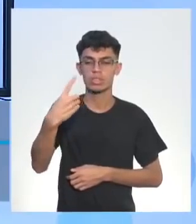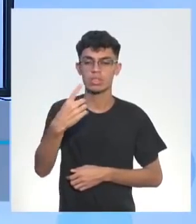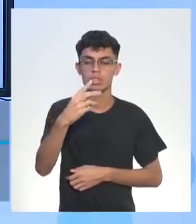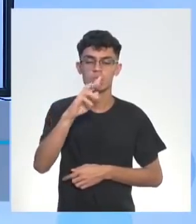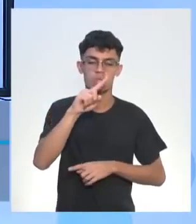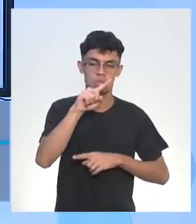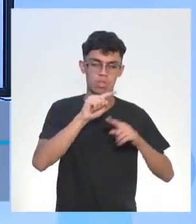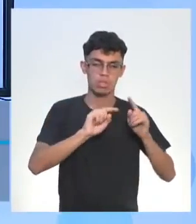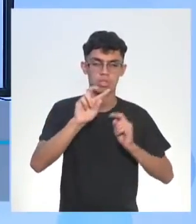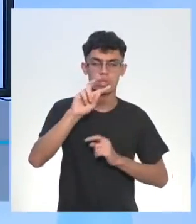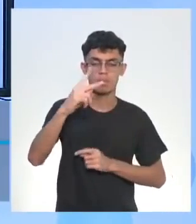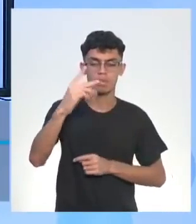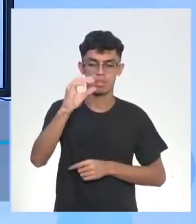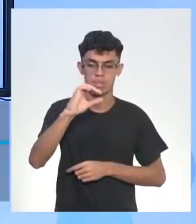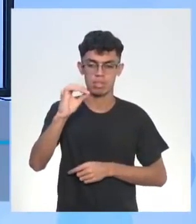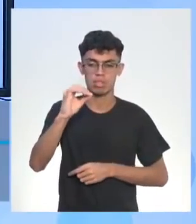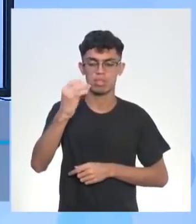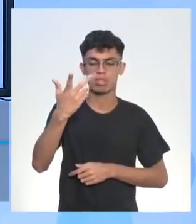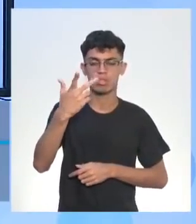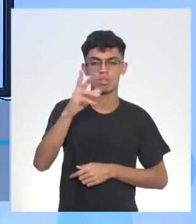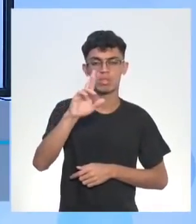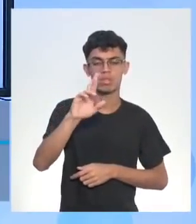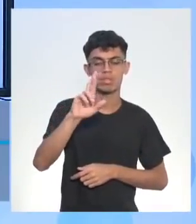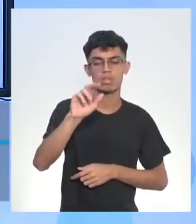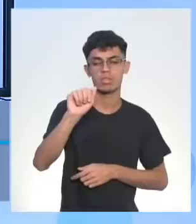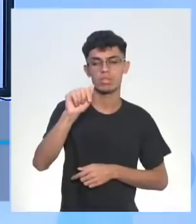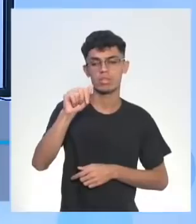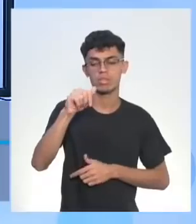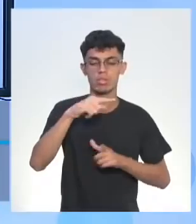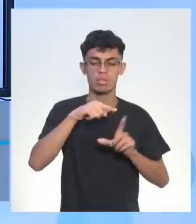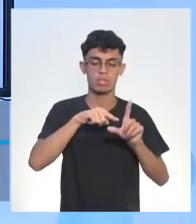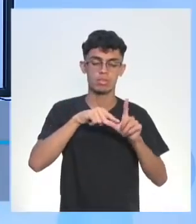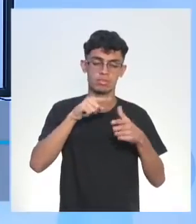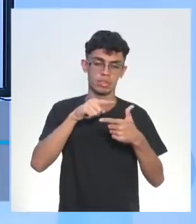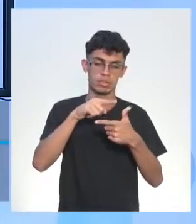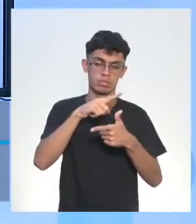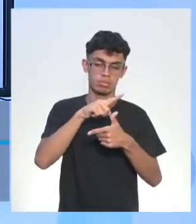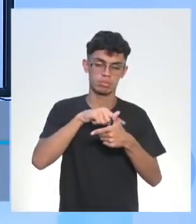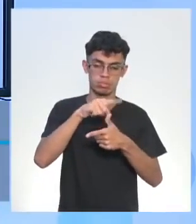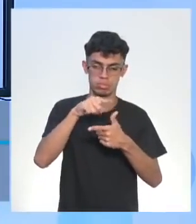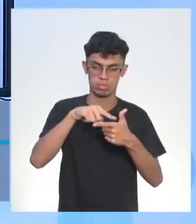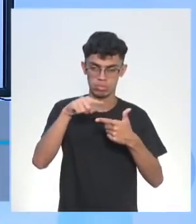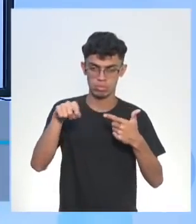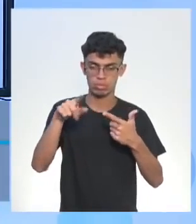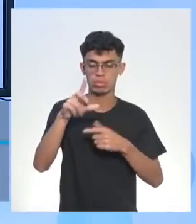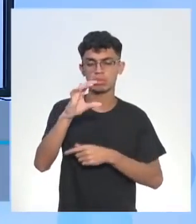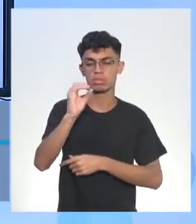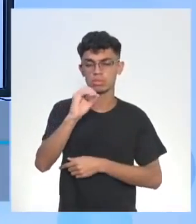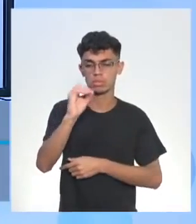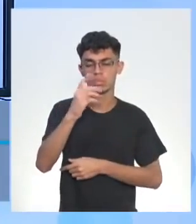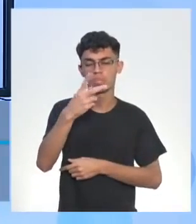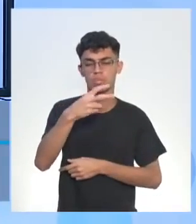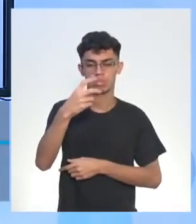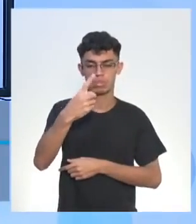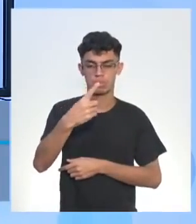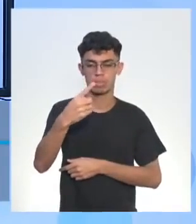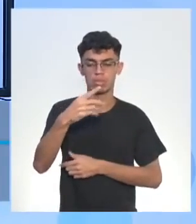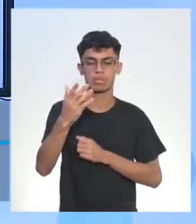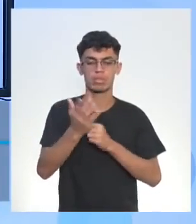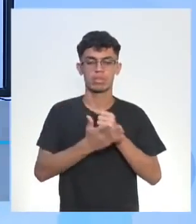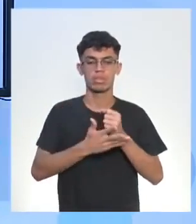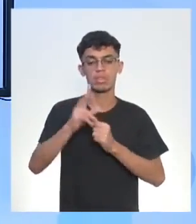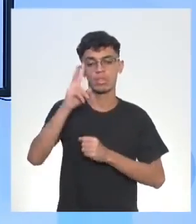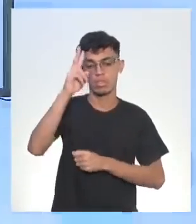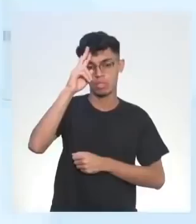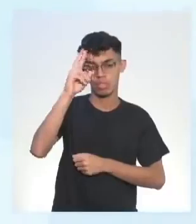a zero, uma raiz quadrada elevada a zero, um decimal elevado a zero, sempre vai dar 1, tá certo? Desde que essa base, ó, lembrando que o